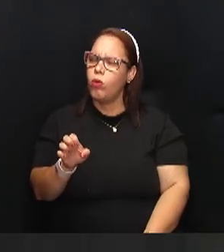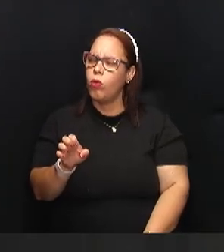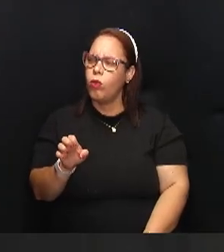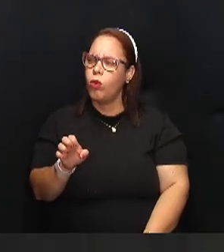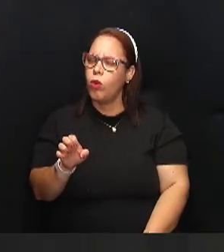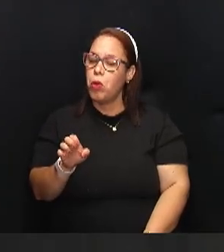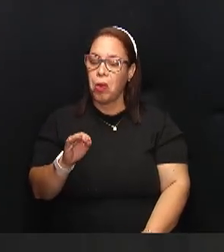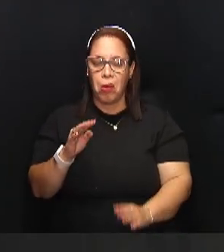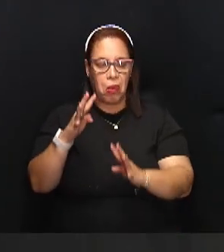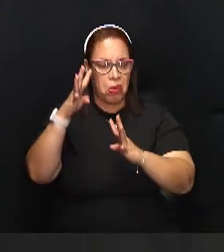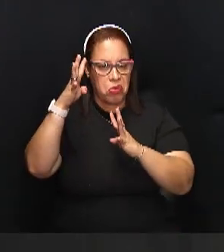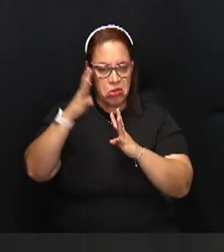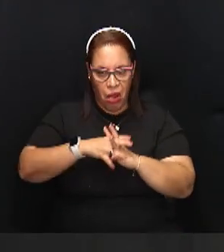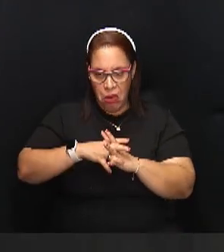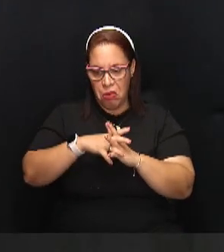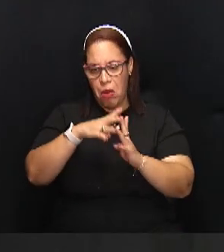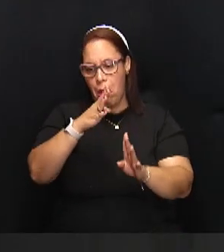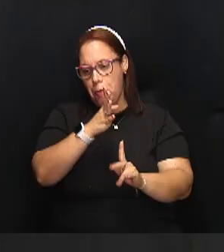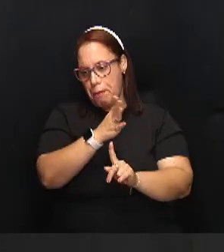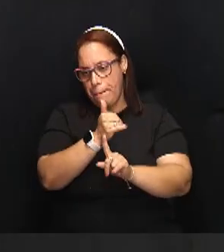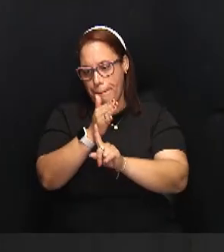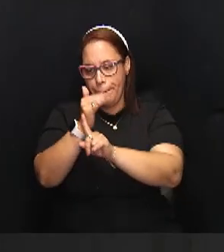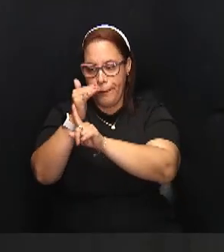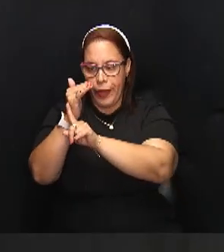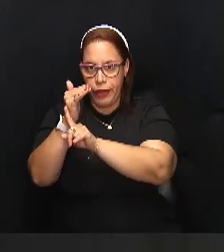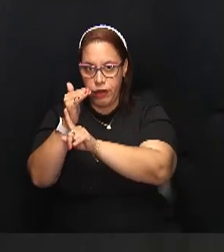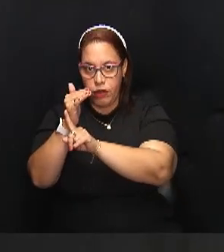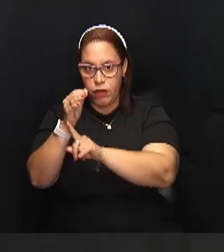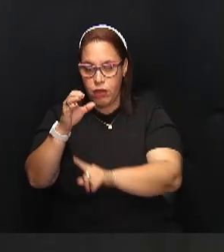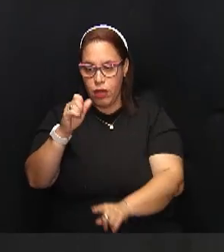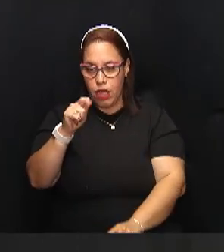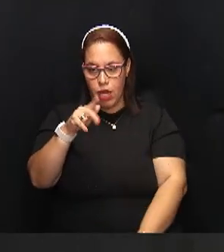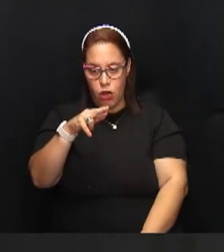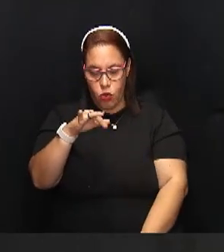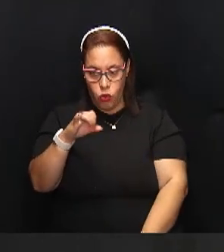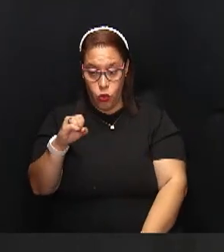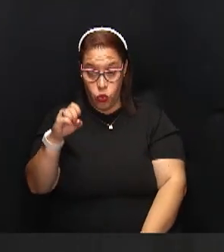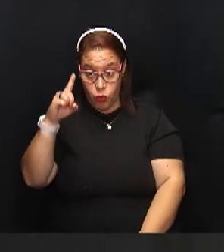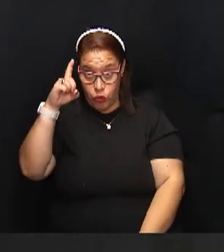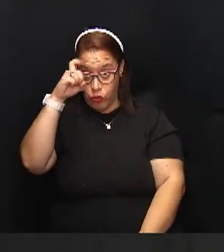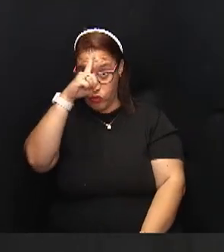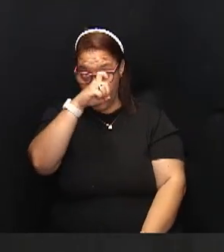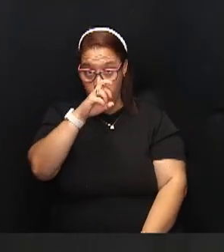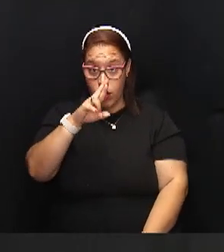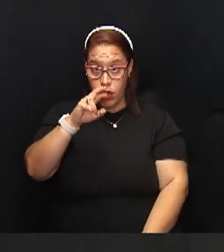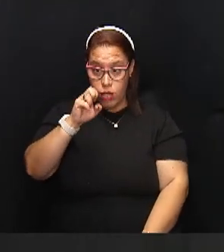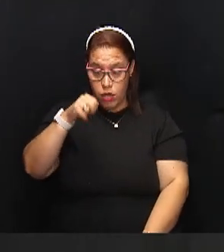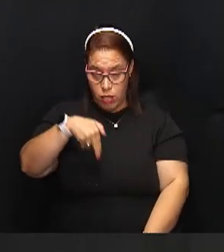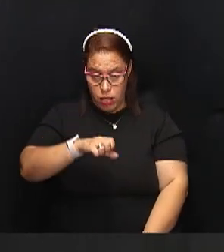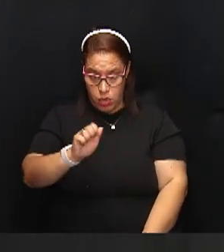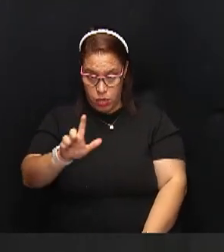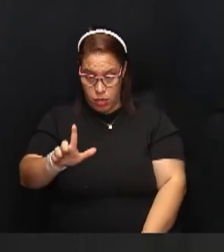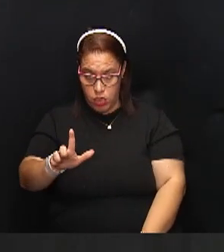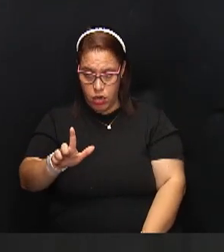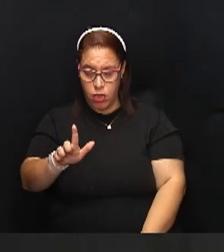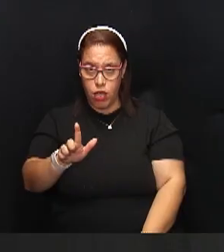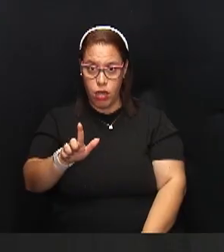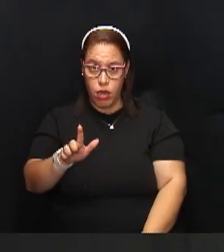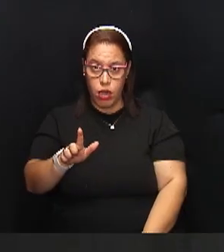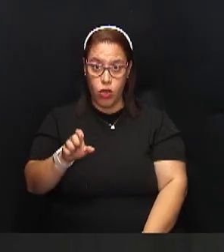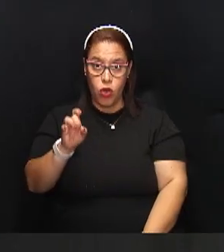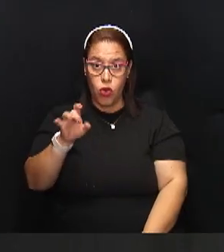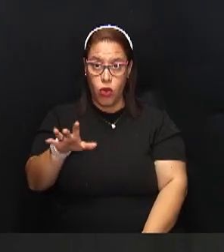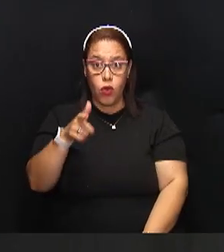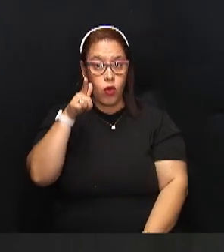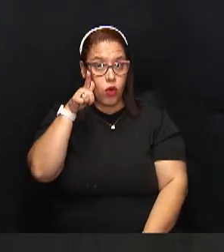o top em termos de tecnologia para remoção de cálculos de alta complexidade, cálculos renais, aquele cálculo que você